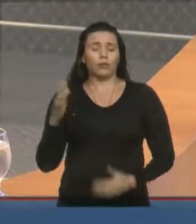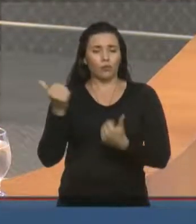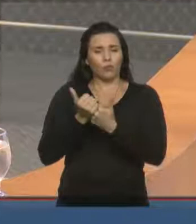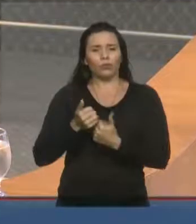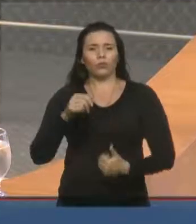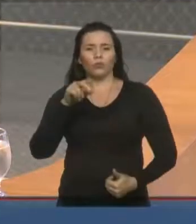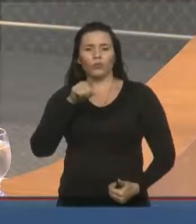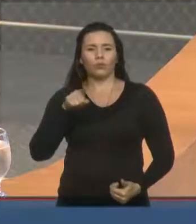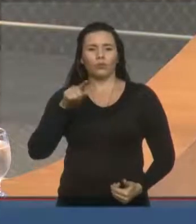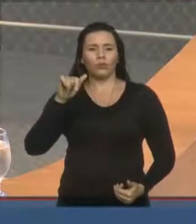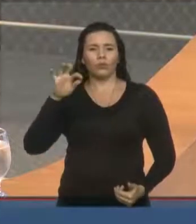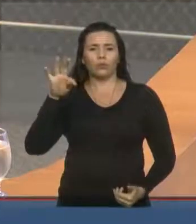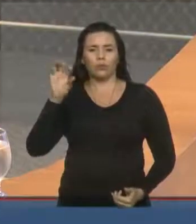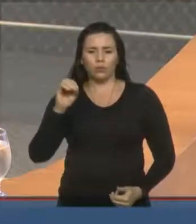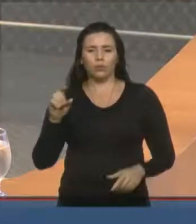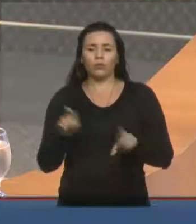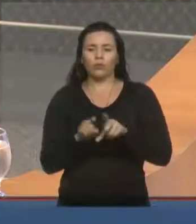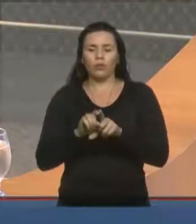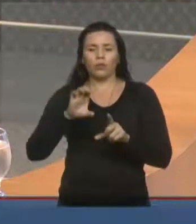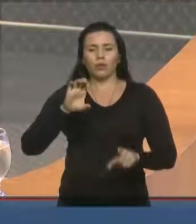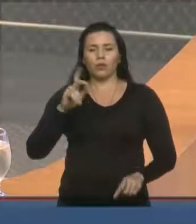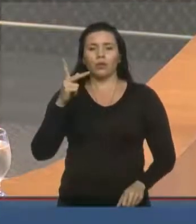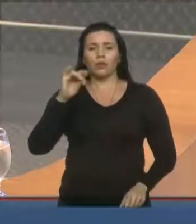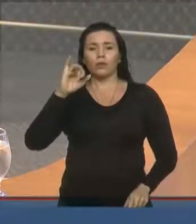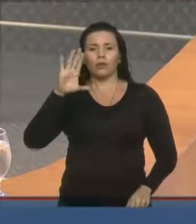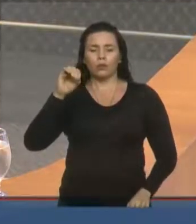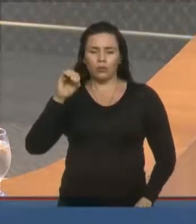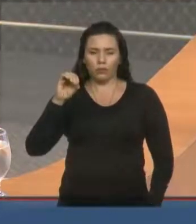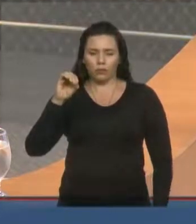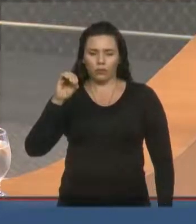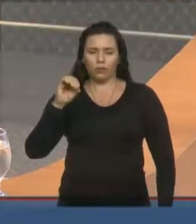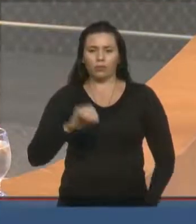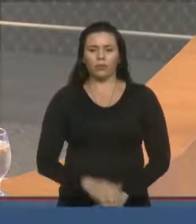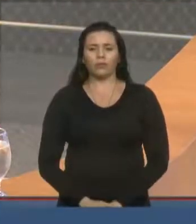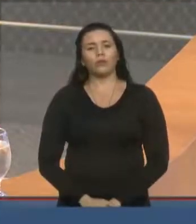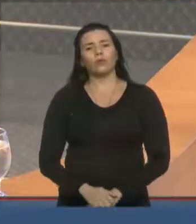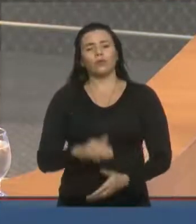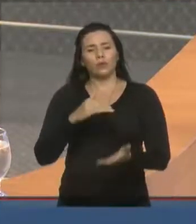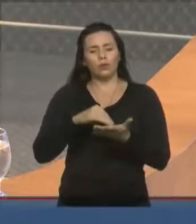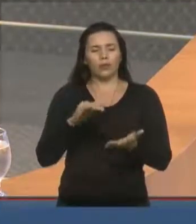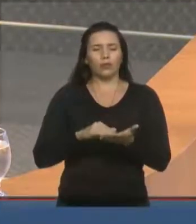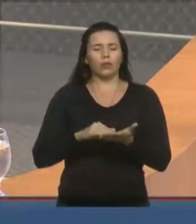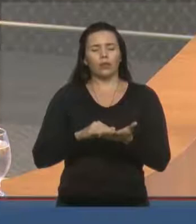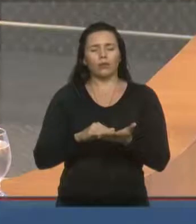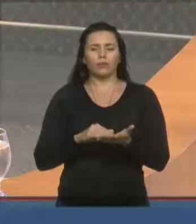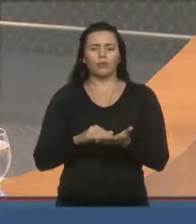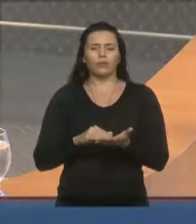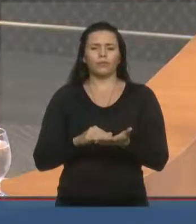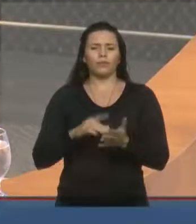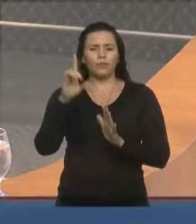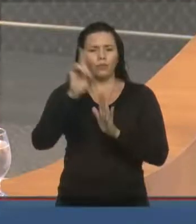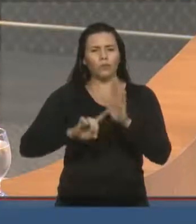Chico Gonçalves, secretário de Direitos Humanos, Participação Popular, nesse ato representando o governador Flávio Dino.